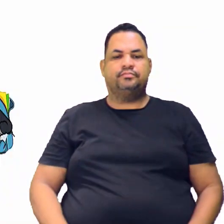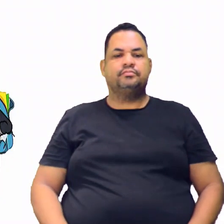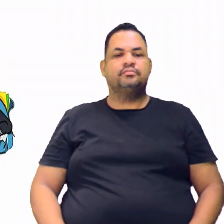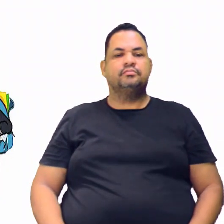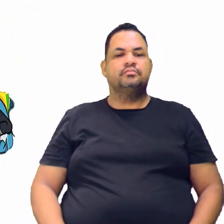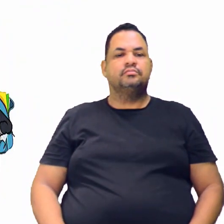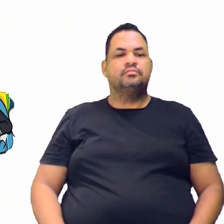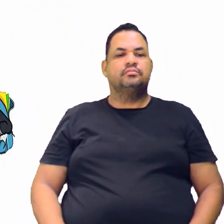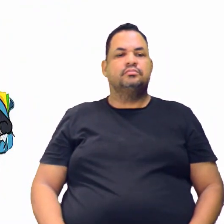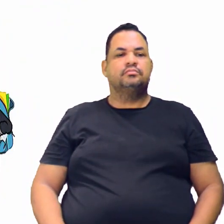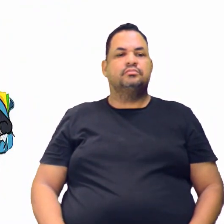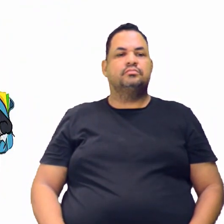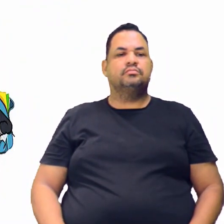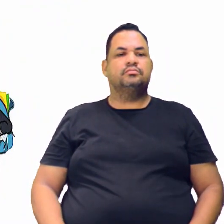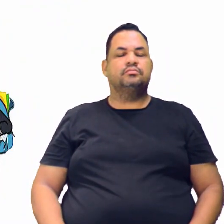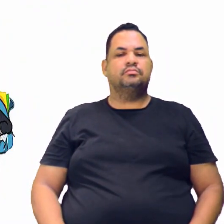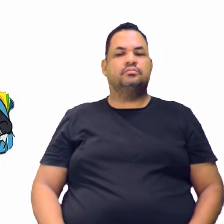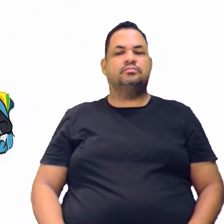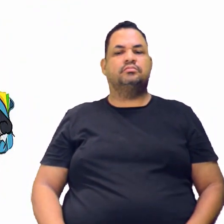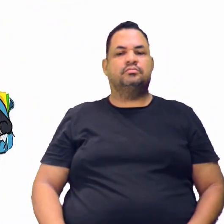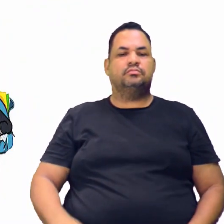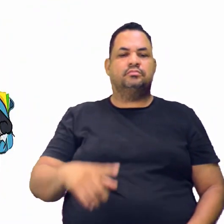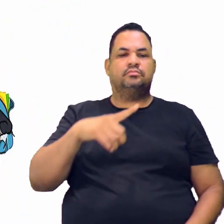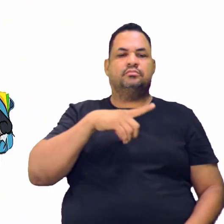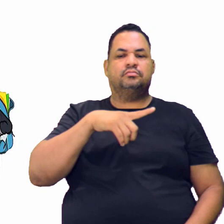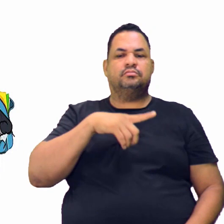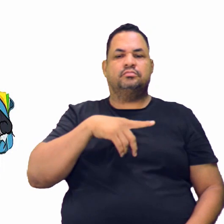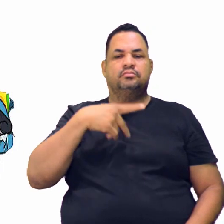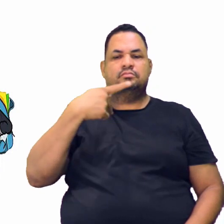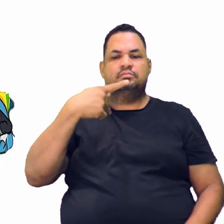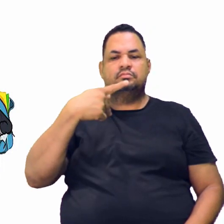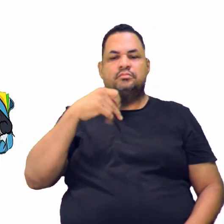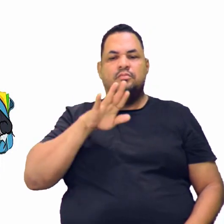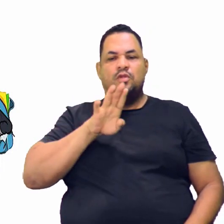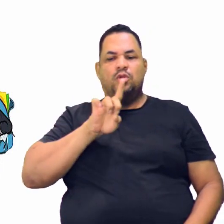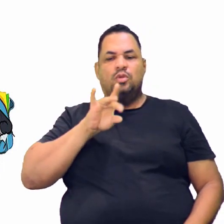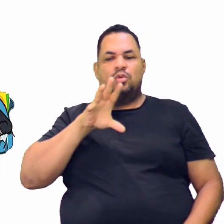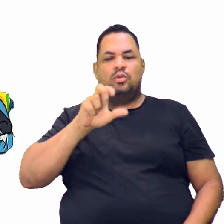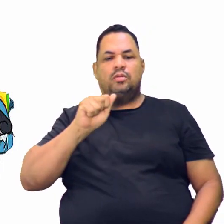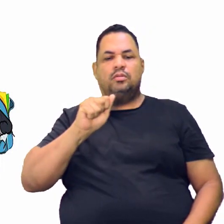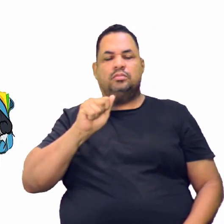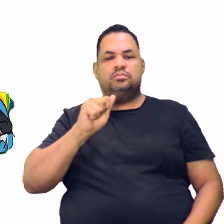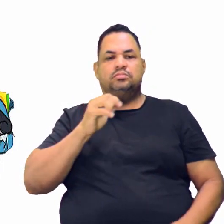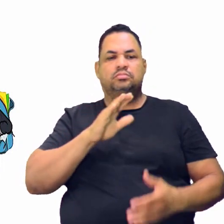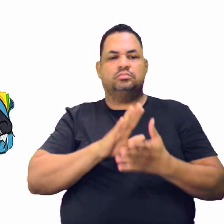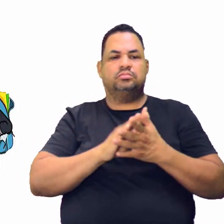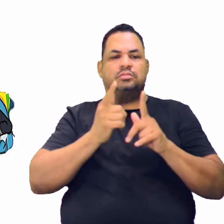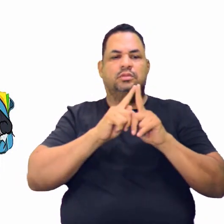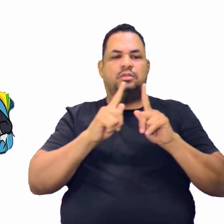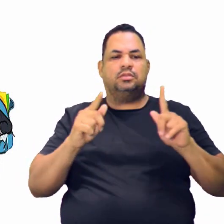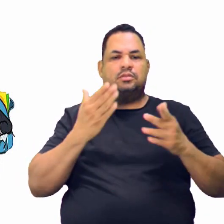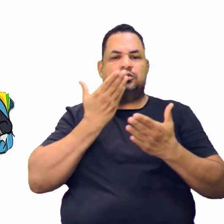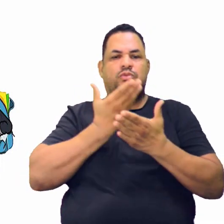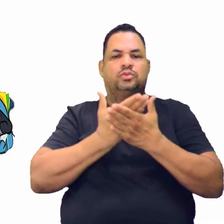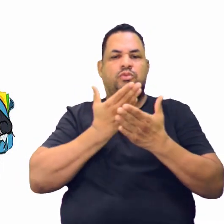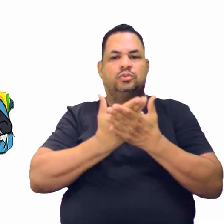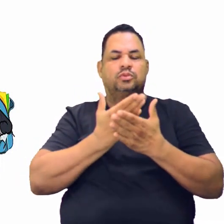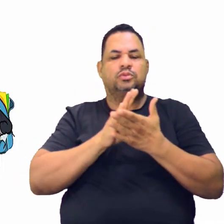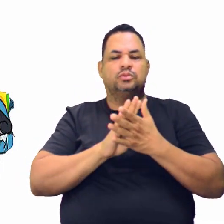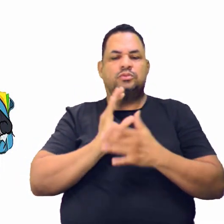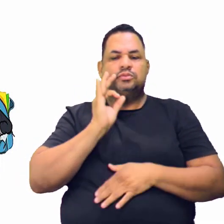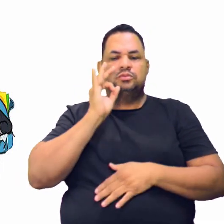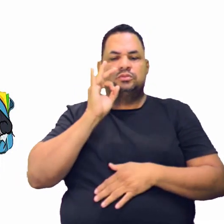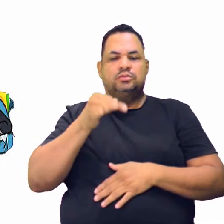lá, então. Agora eu tenho aqui a prosódia. O que é a prosódia? Né? É a parte da gramática que estuda a